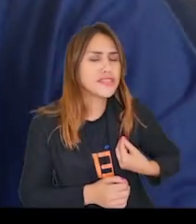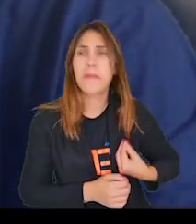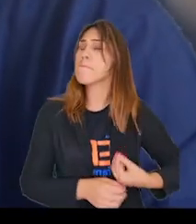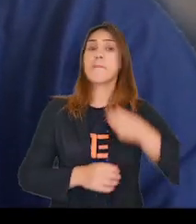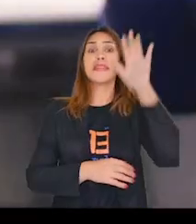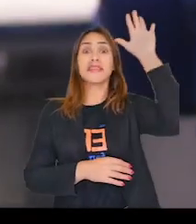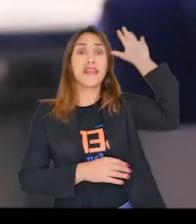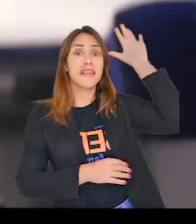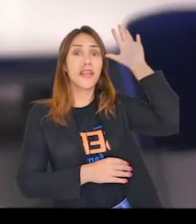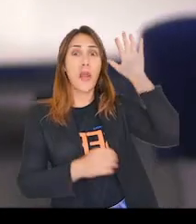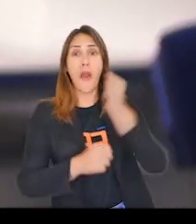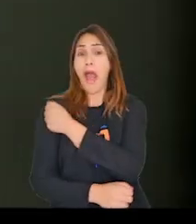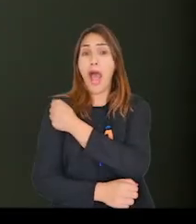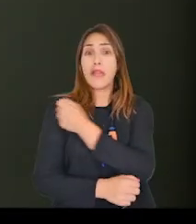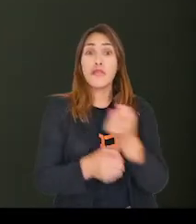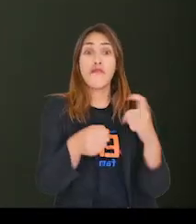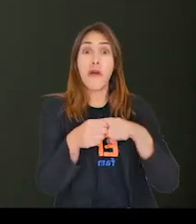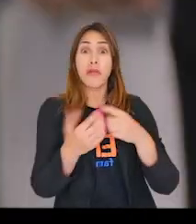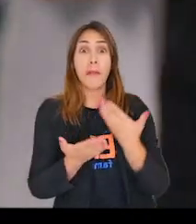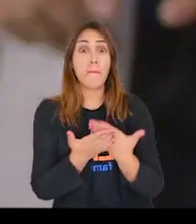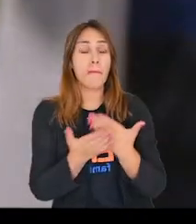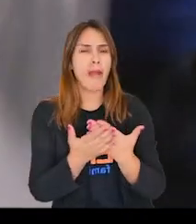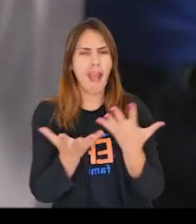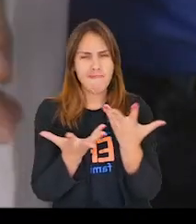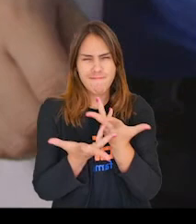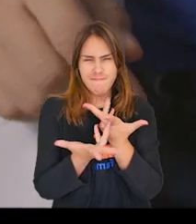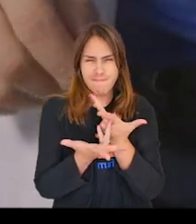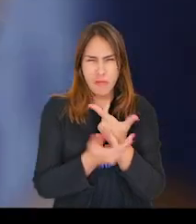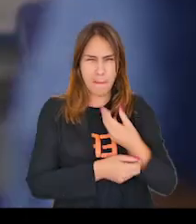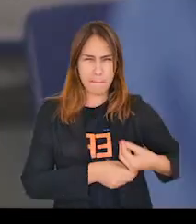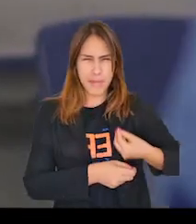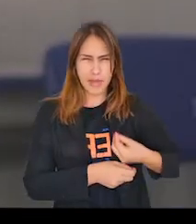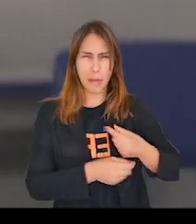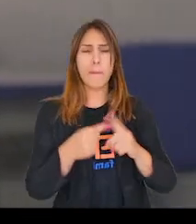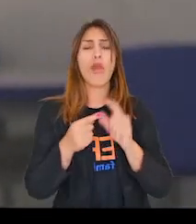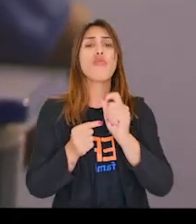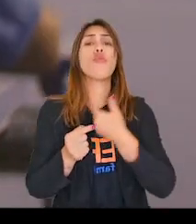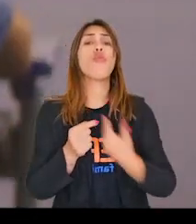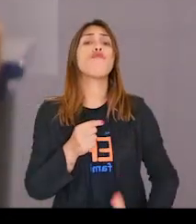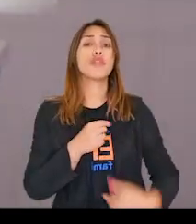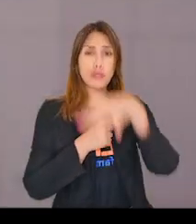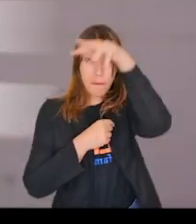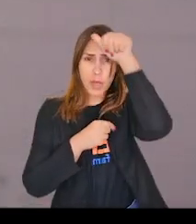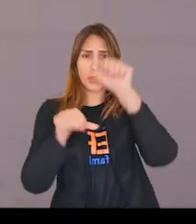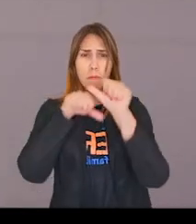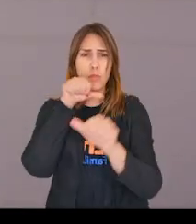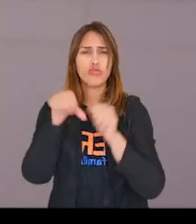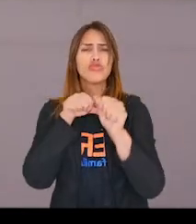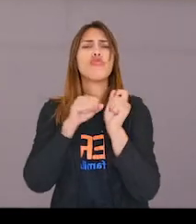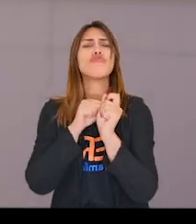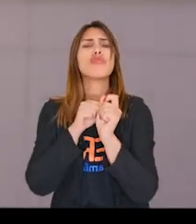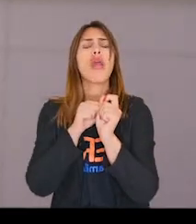Presente. Presente. Presente. Os alunos voltaram para a sala de aula e a qualidade também estará presente. O governo de Mato